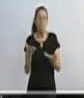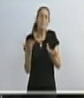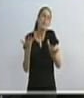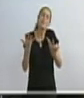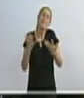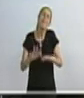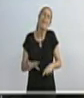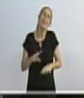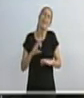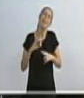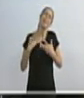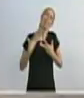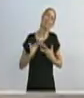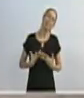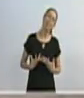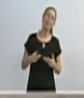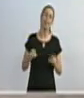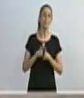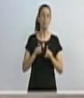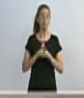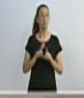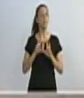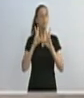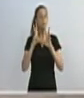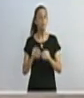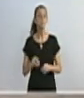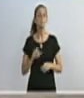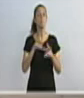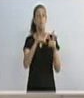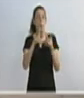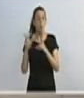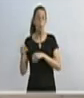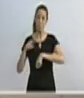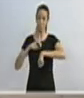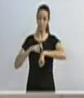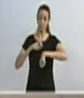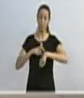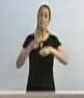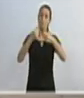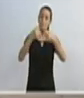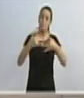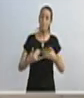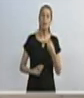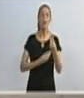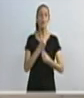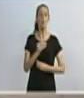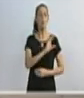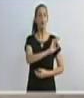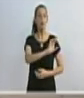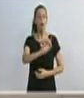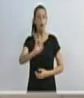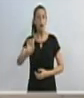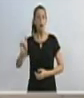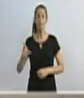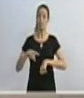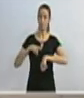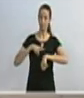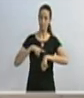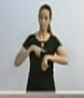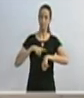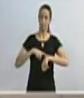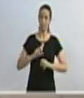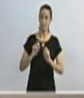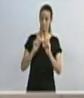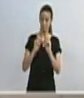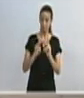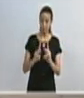também aqui desigualdade na fala, que nós respeitemos os tempos que a gente vai predestinar aqui após o